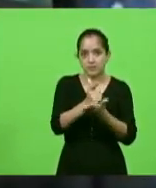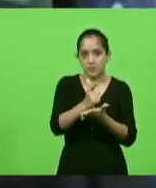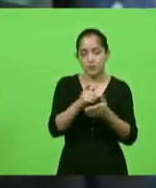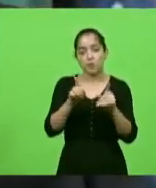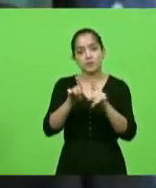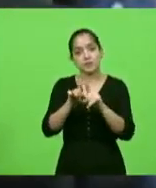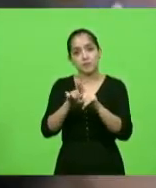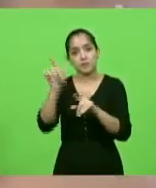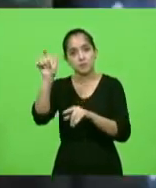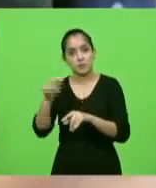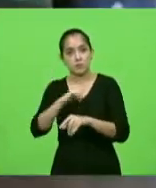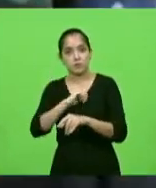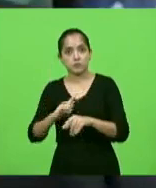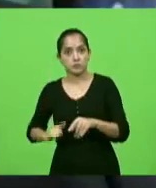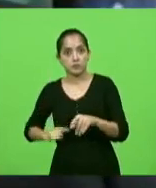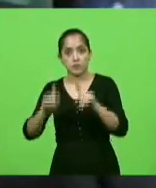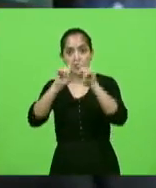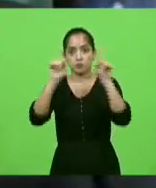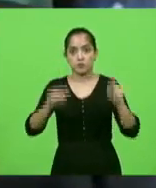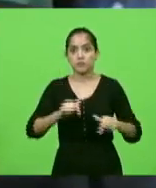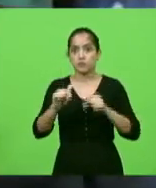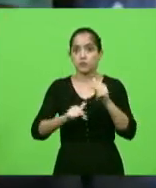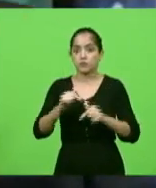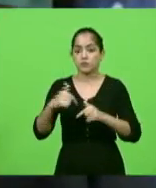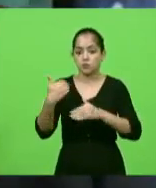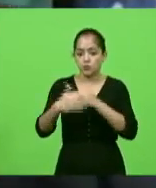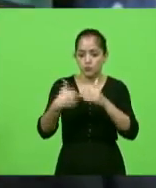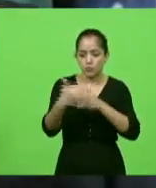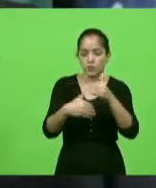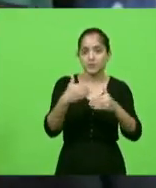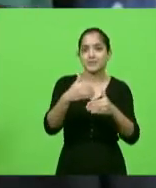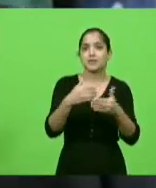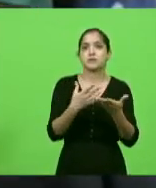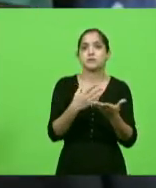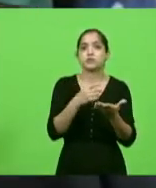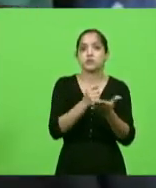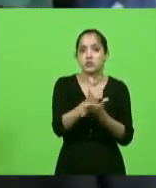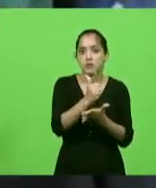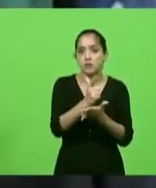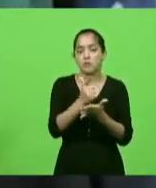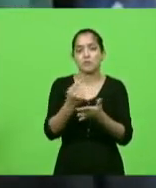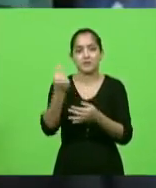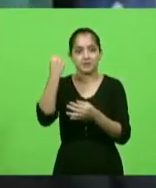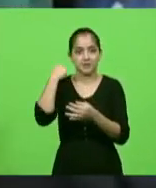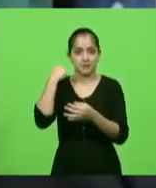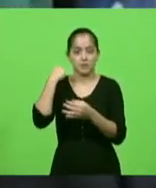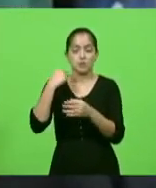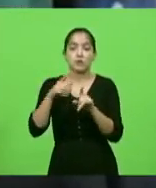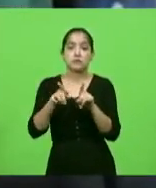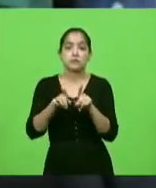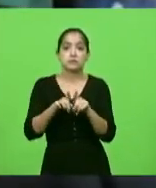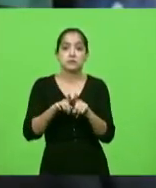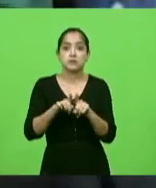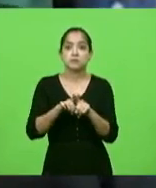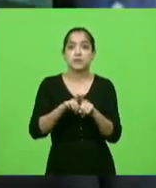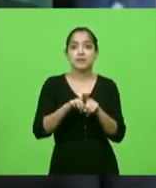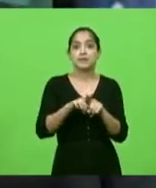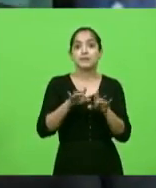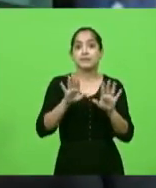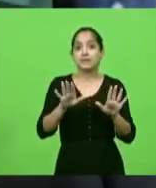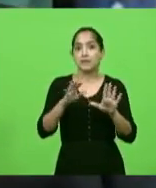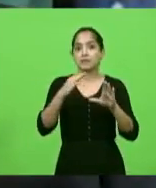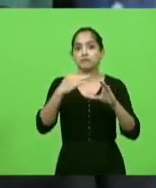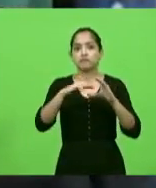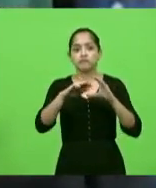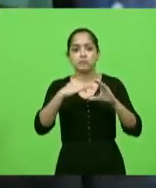mesmo é que o governador e os servidores que participaram do processo de prisão e pagamento inclusive bem